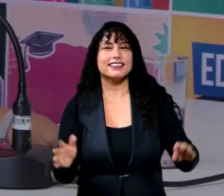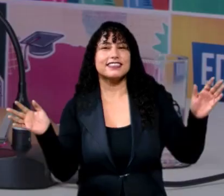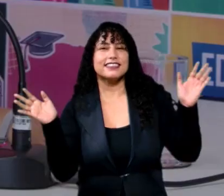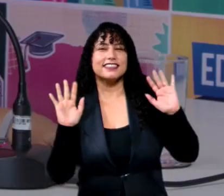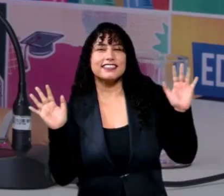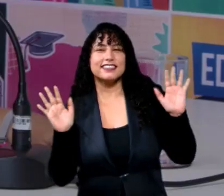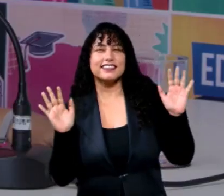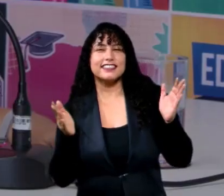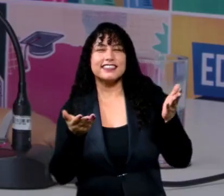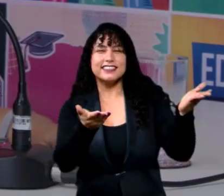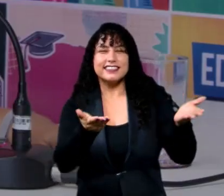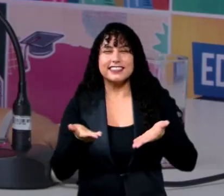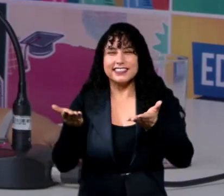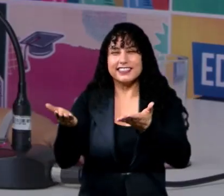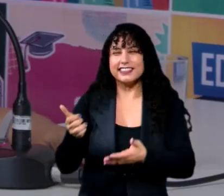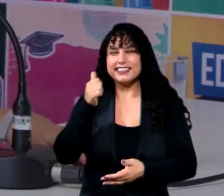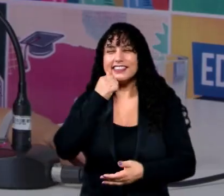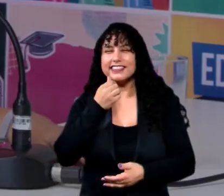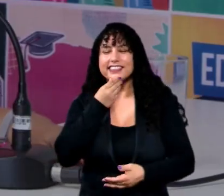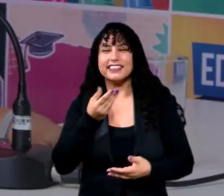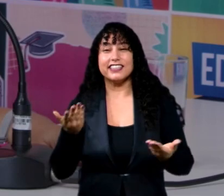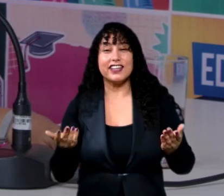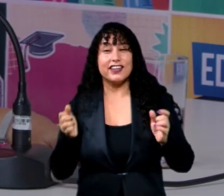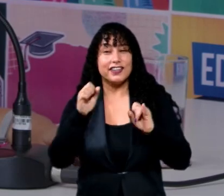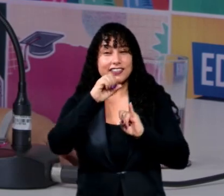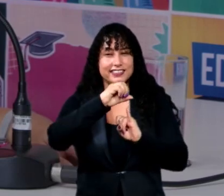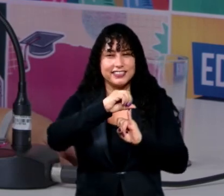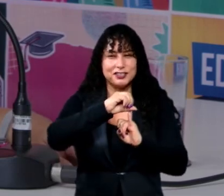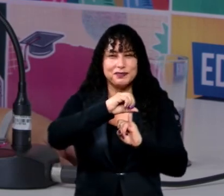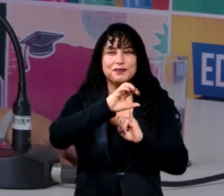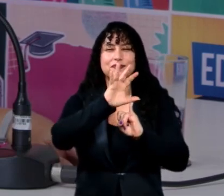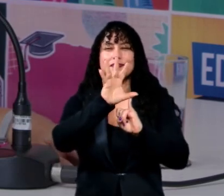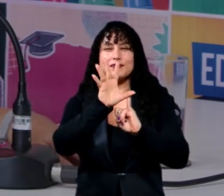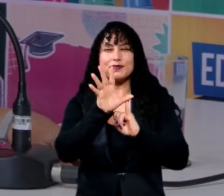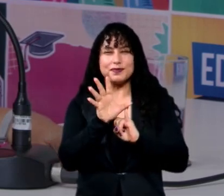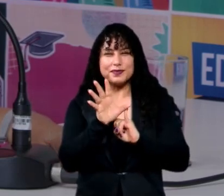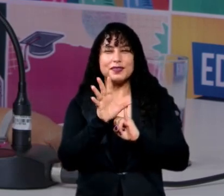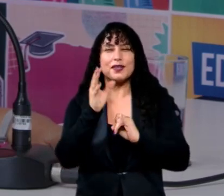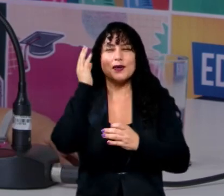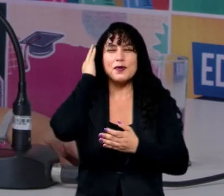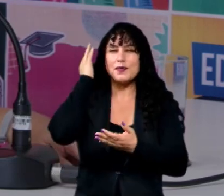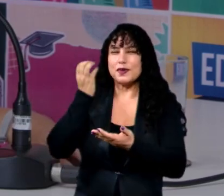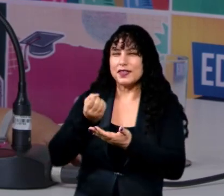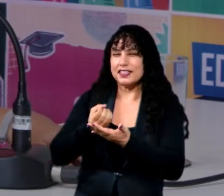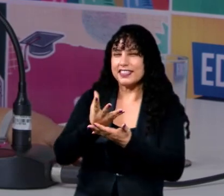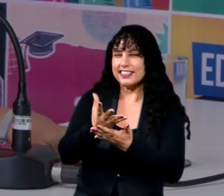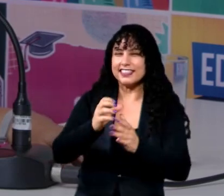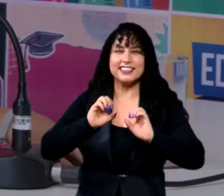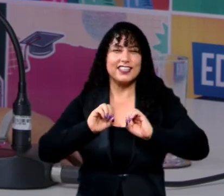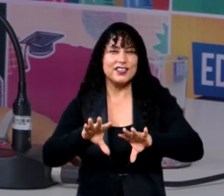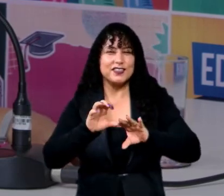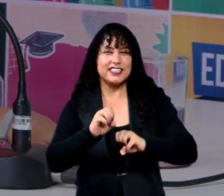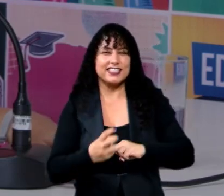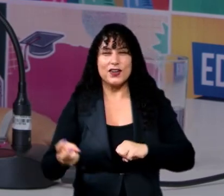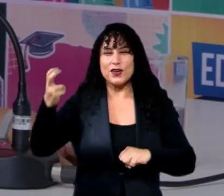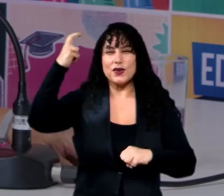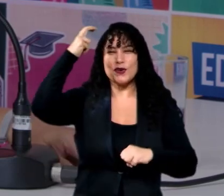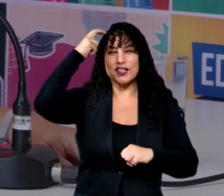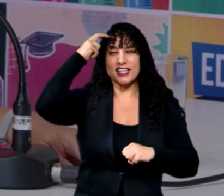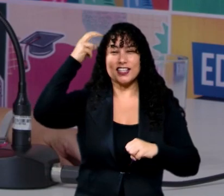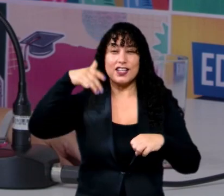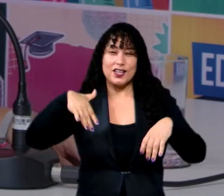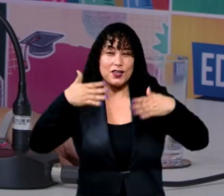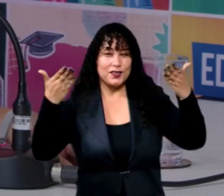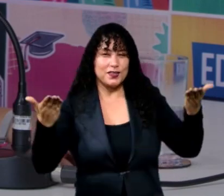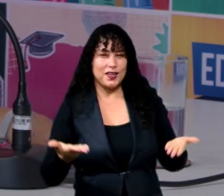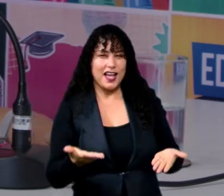Olá, bem-vindo, bem-vinda ao Estação IFB, um podcast de educação, cultura e